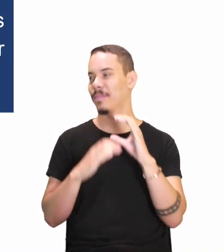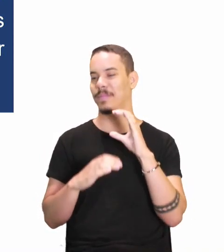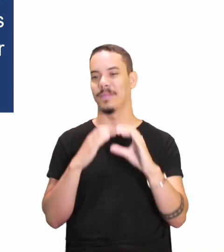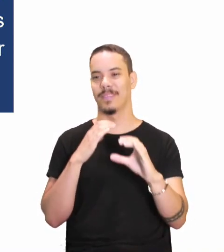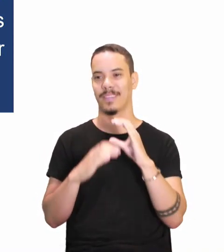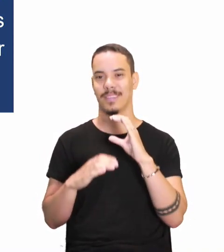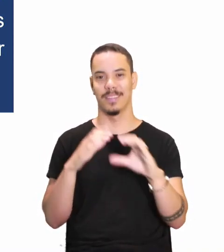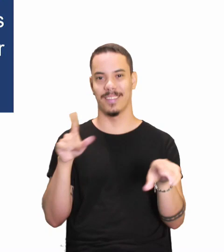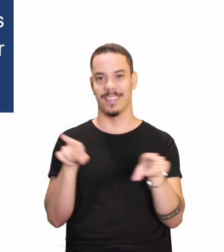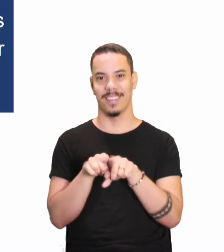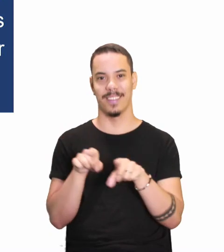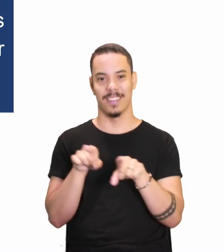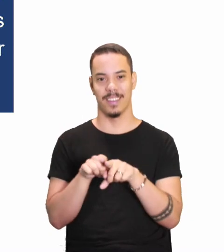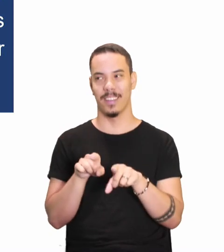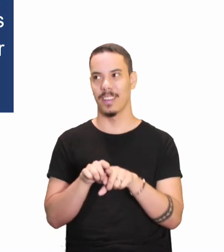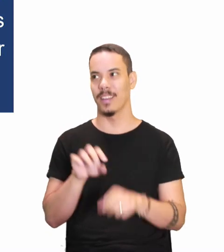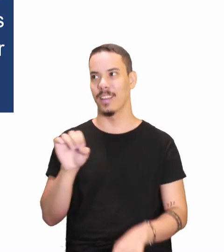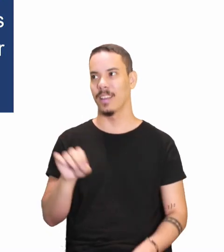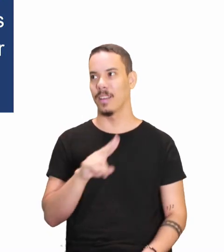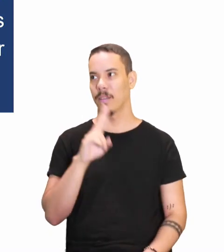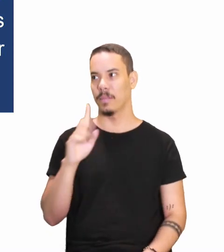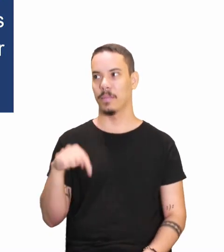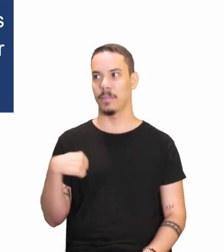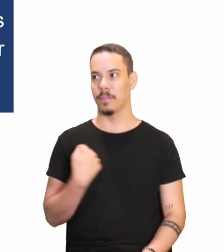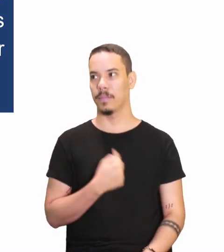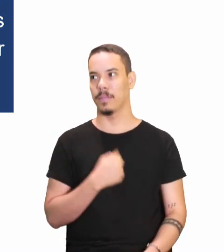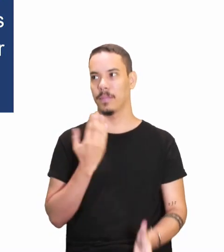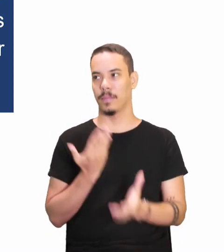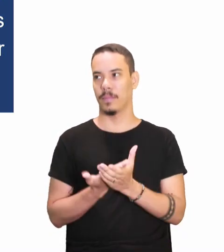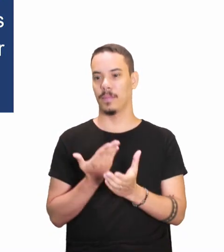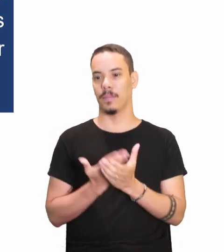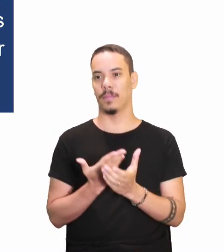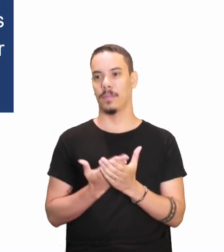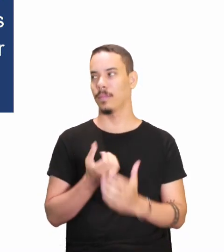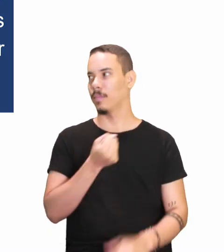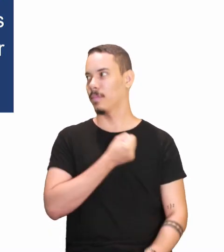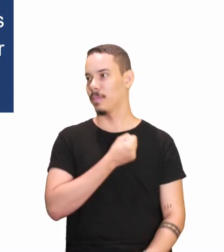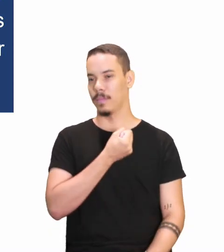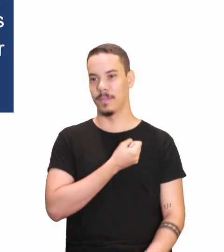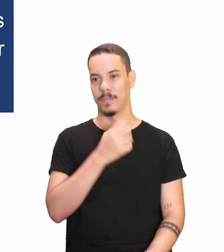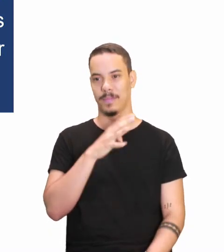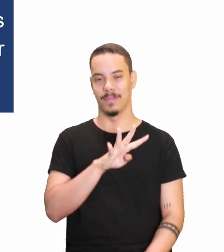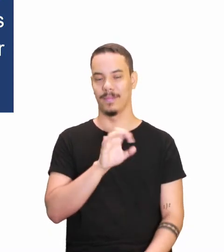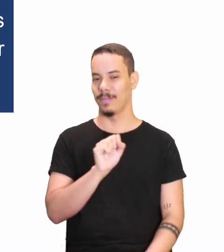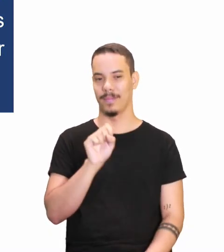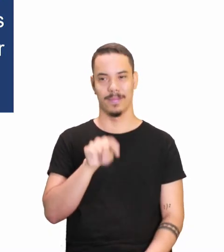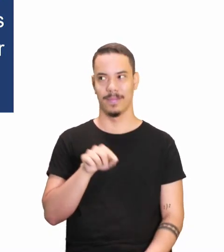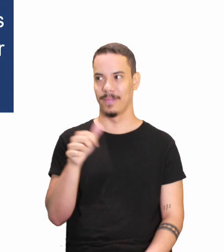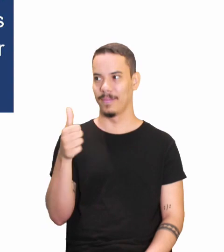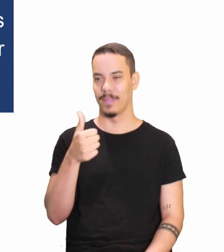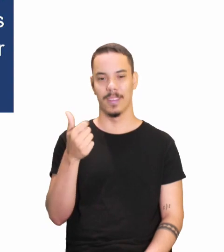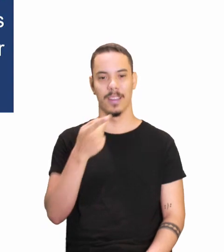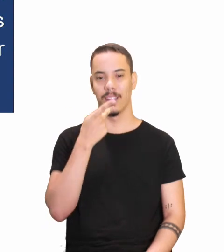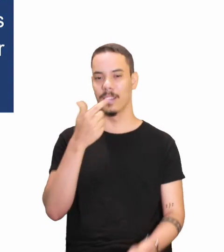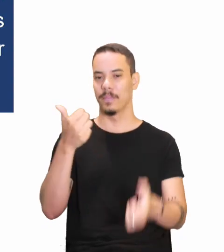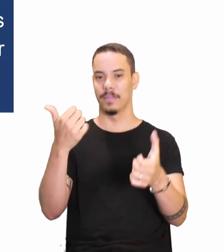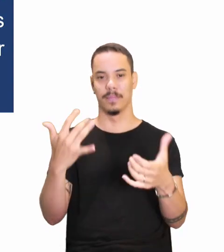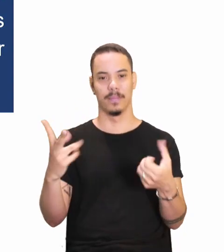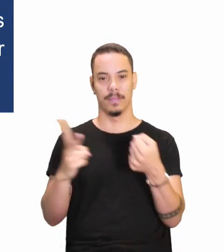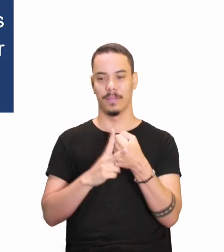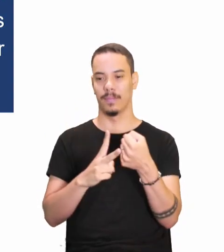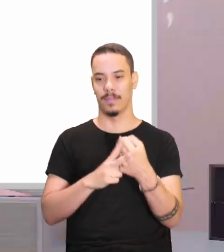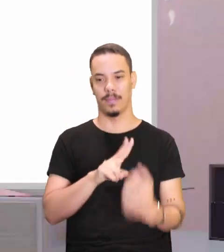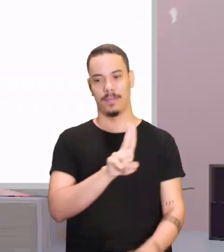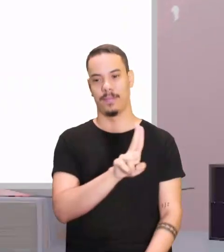comunicativa. Olha só, nossa aula é a aula 48.1, que falamos de verbo